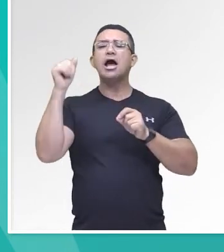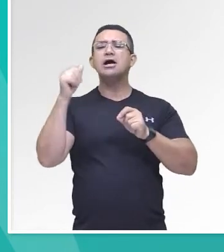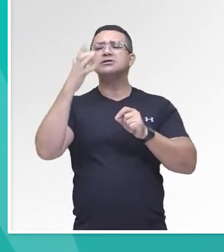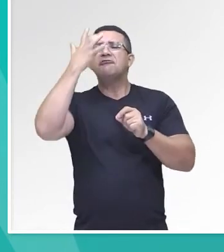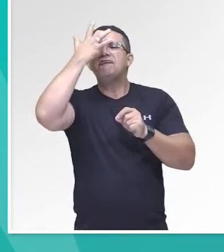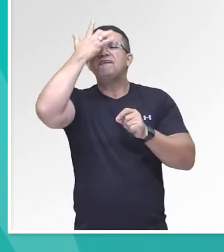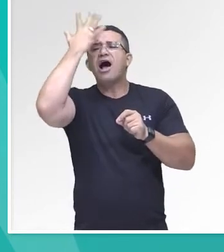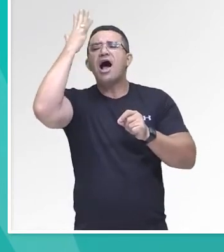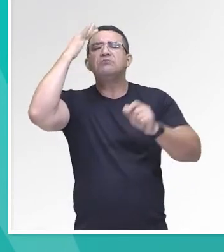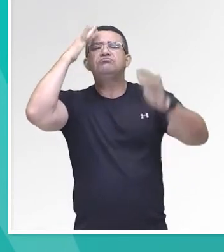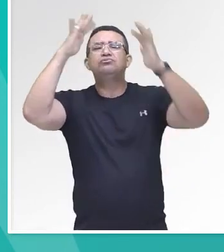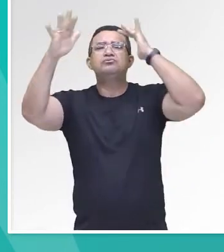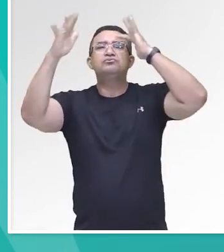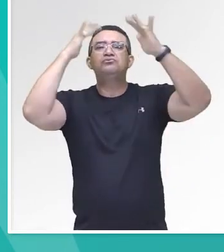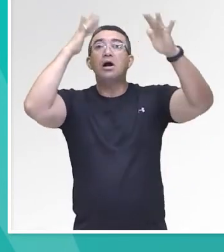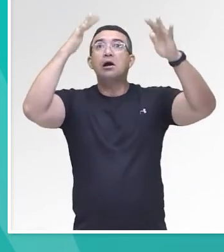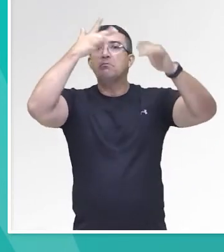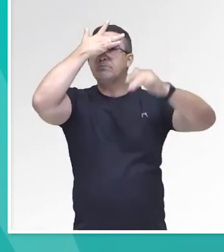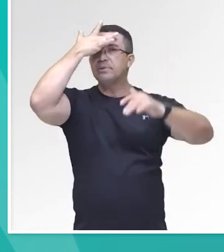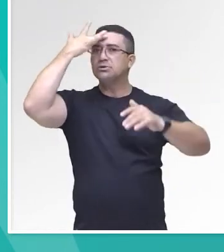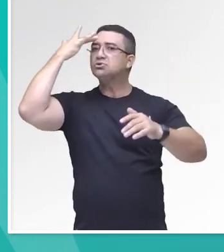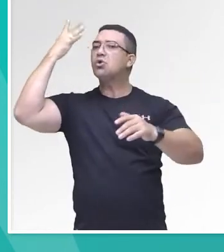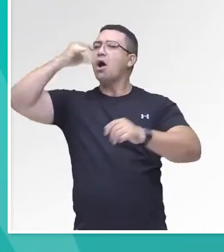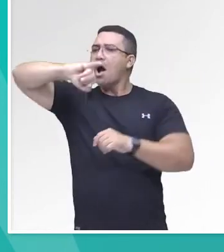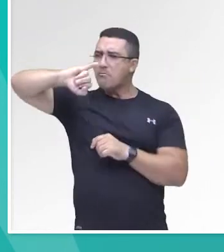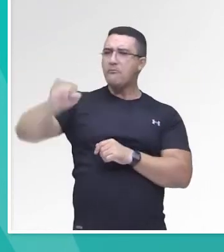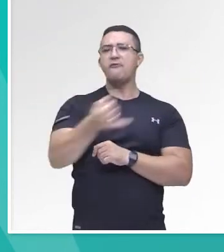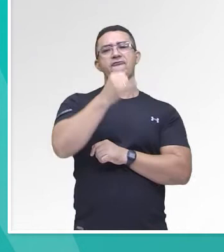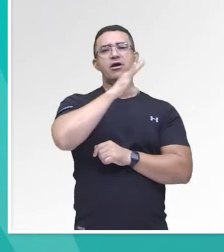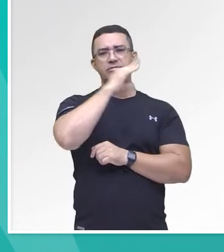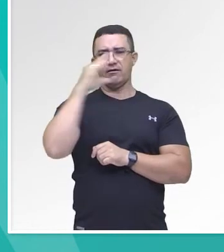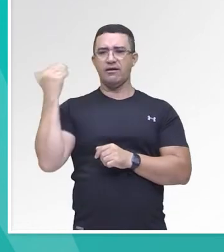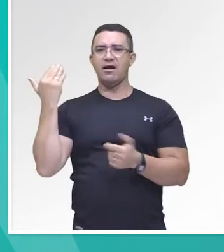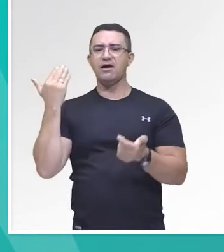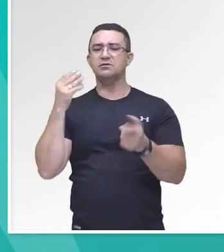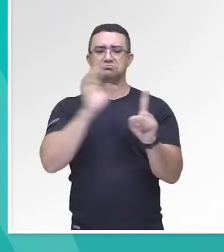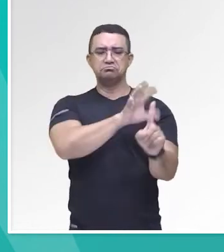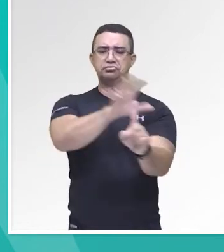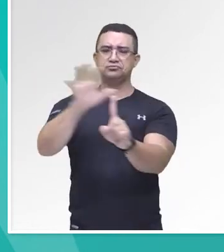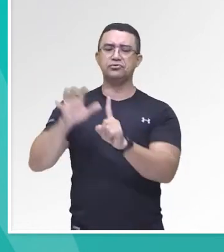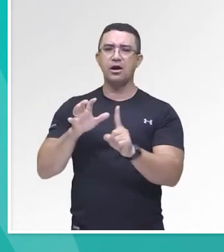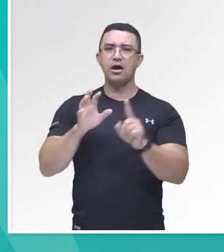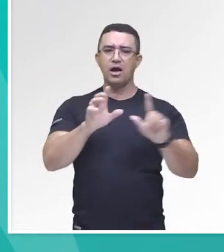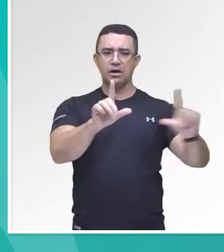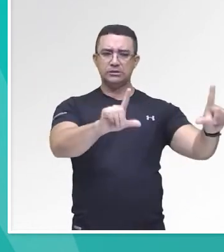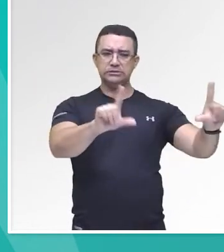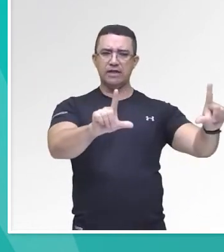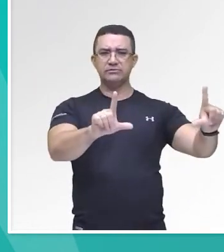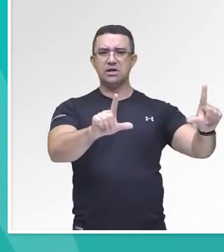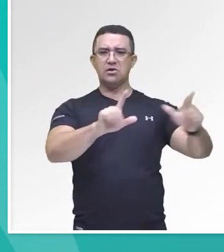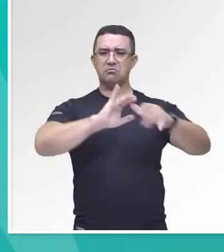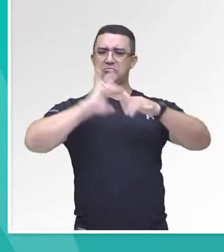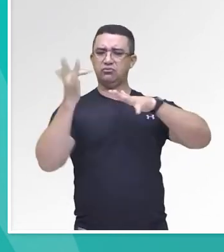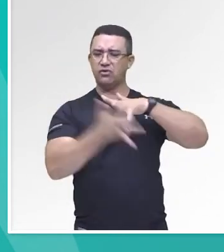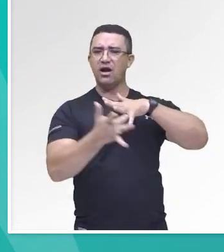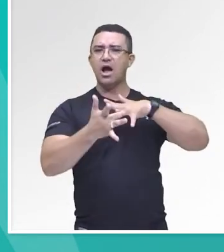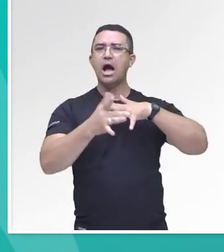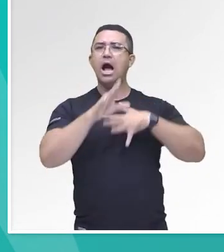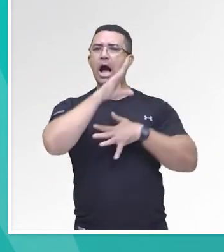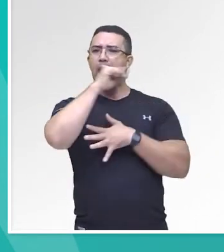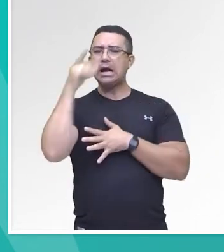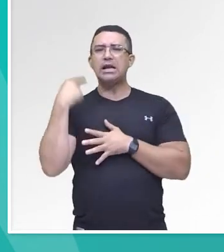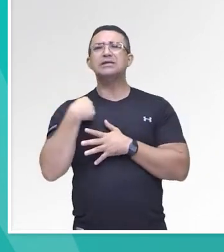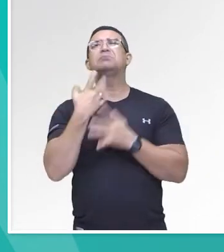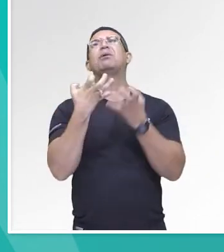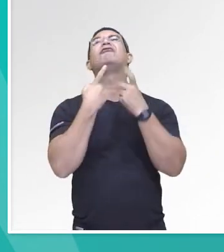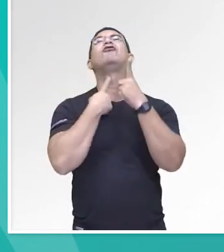é explorada pela mídia e faz com que as crianças tenham uma sensação de necessidade do